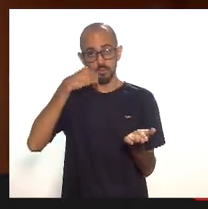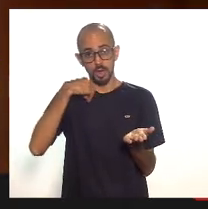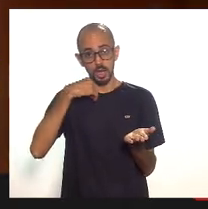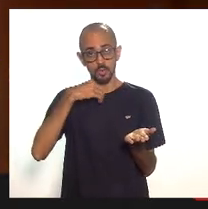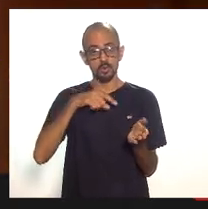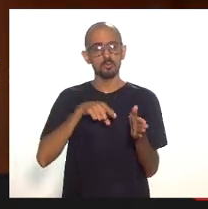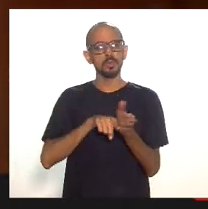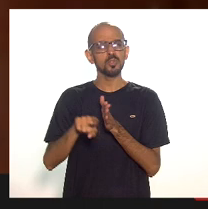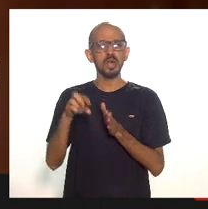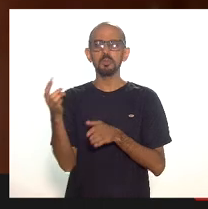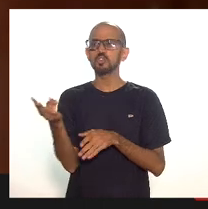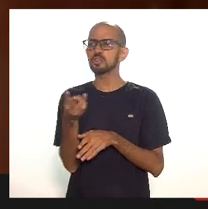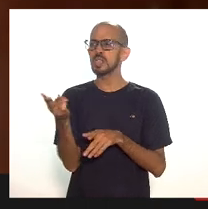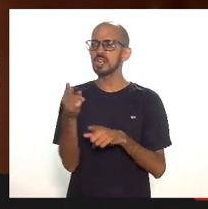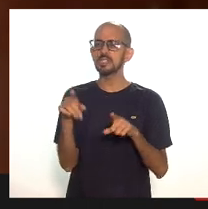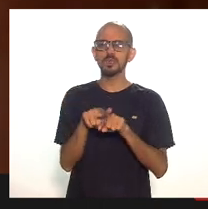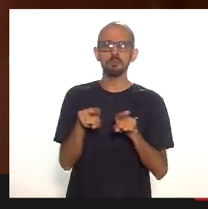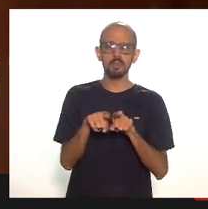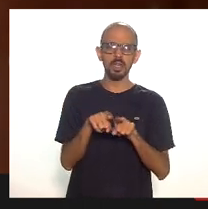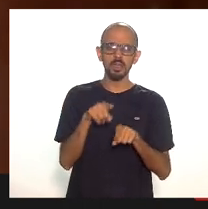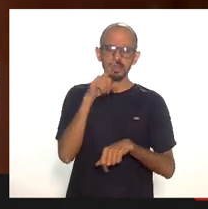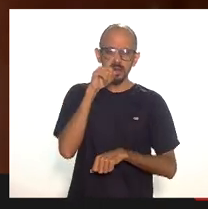três, não há um risco de estarmos